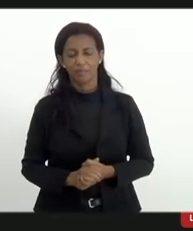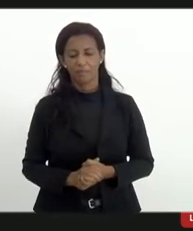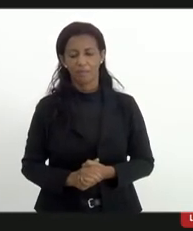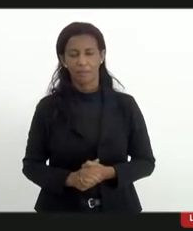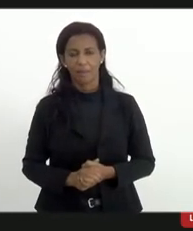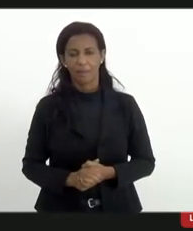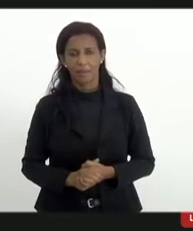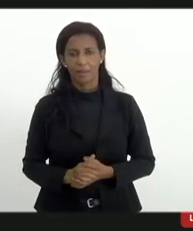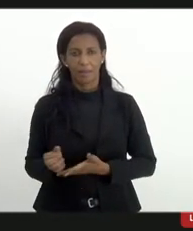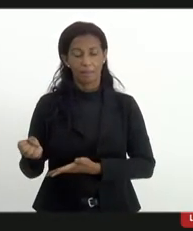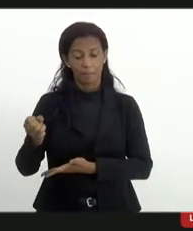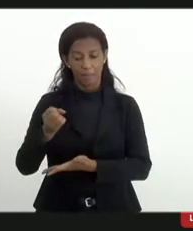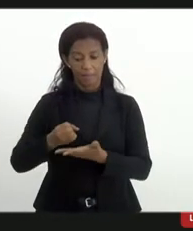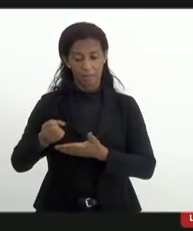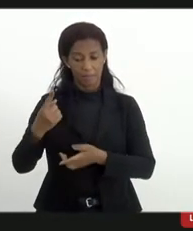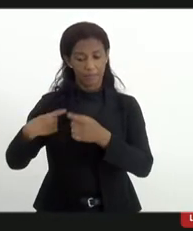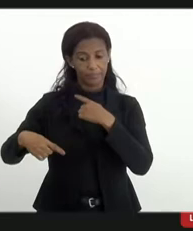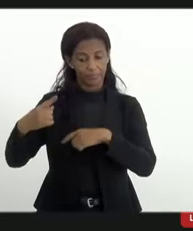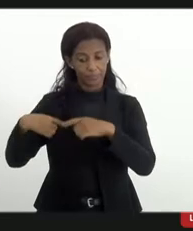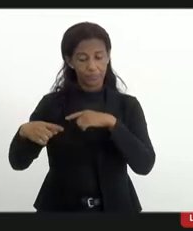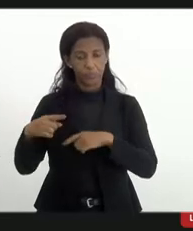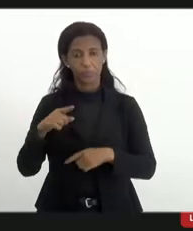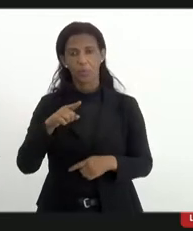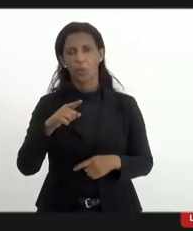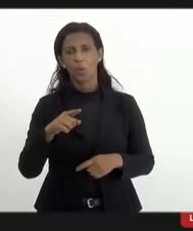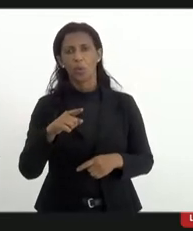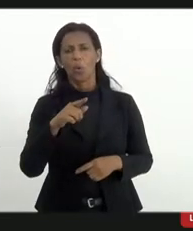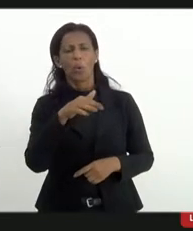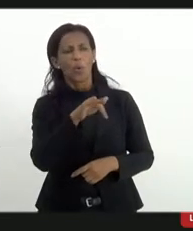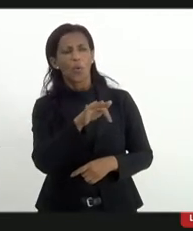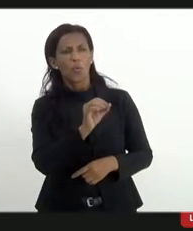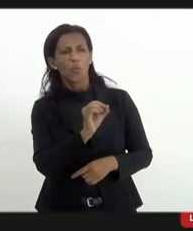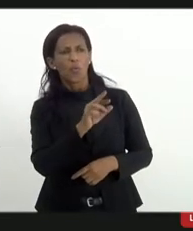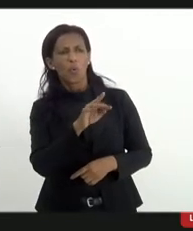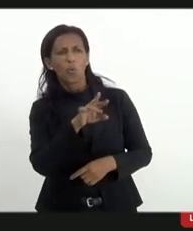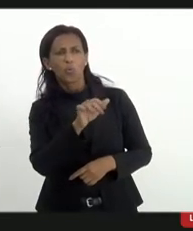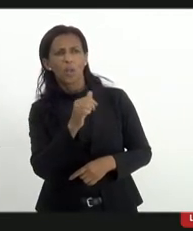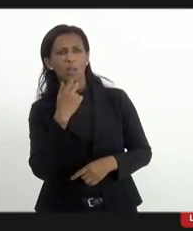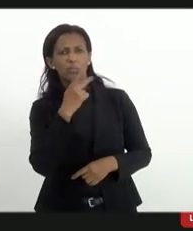Basicamente, retomando até a questão que o próprio Fortunato colocou,